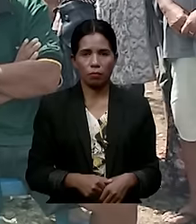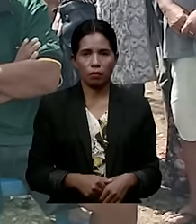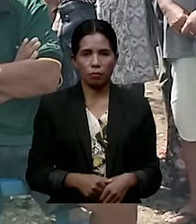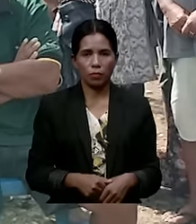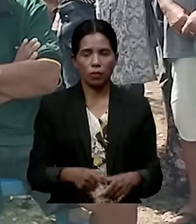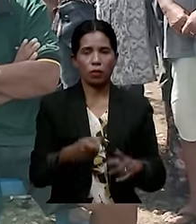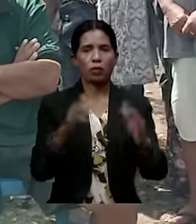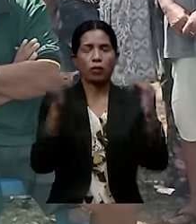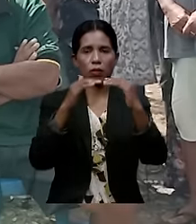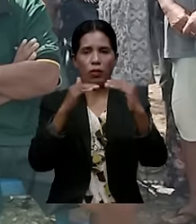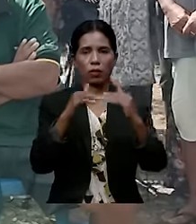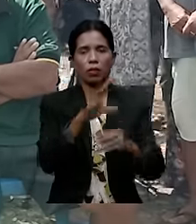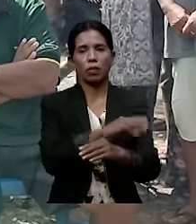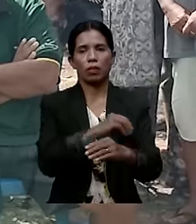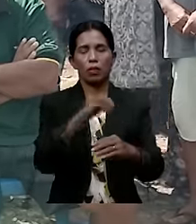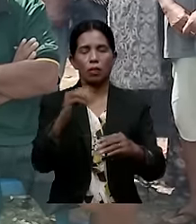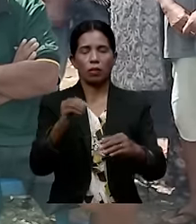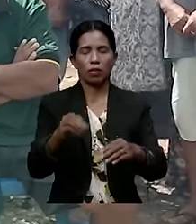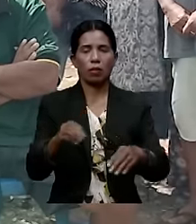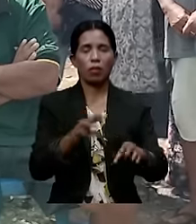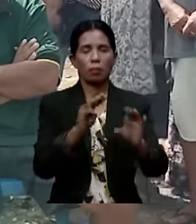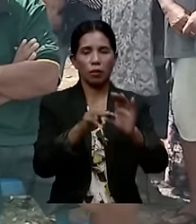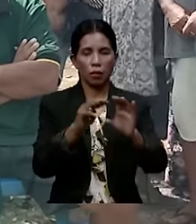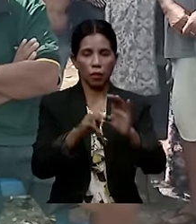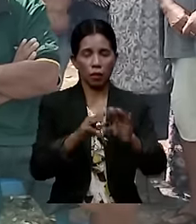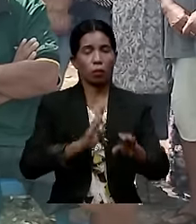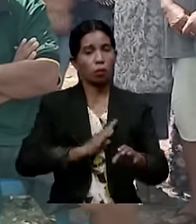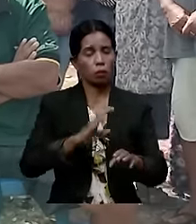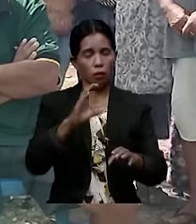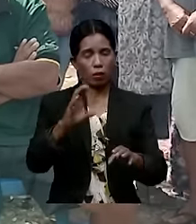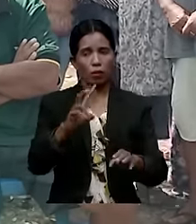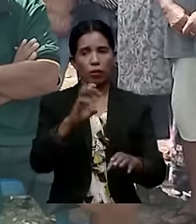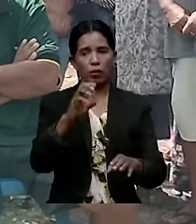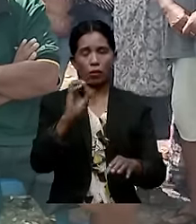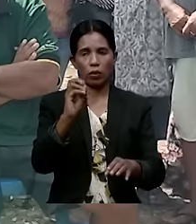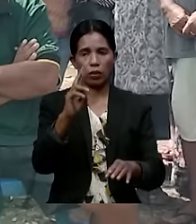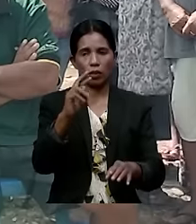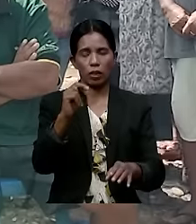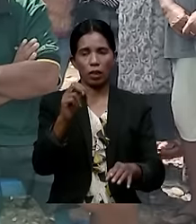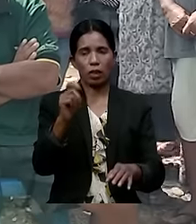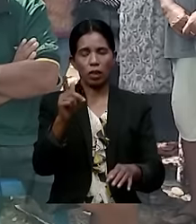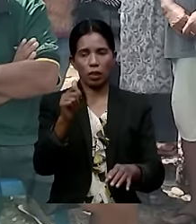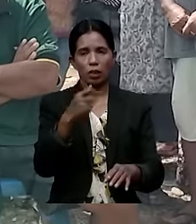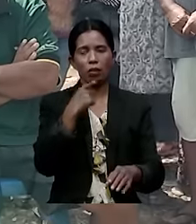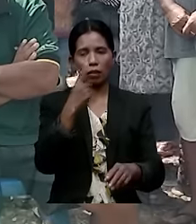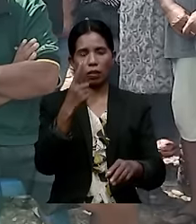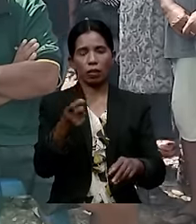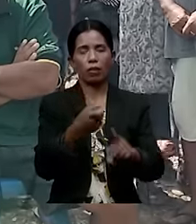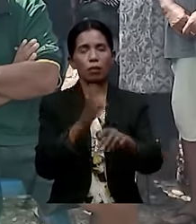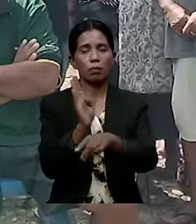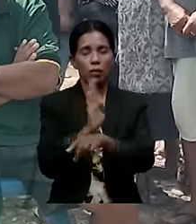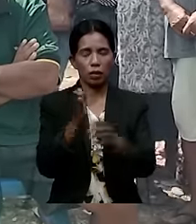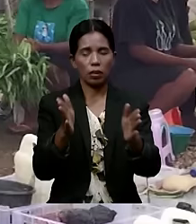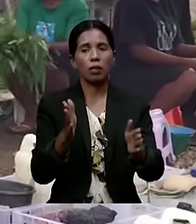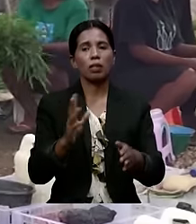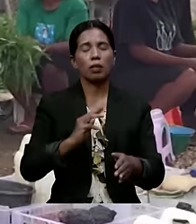Liusi conferência imprensa porta-voz vendedor Mercado Vila Nova Baucau, Veronica Celestina Varela Hateten, negociante Mercado Vila